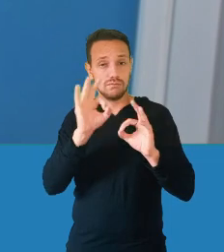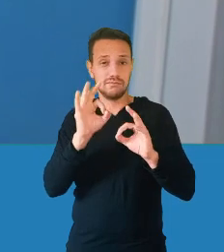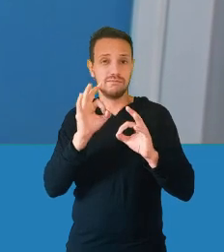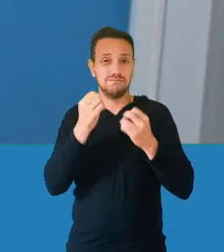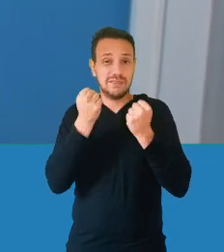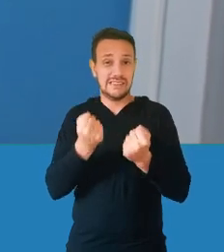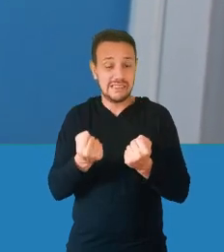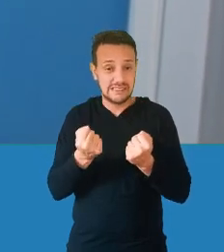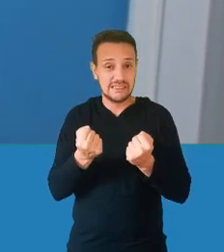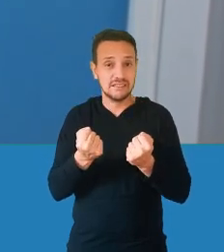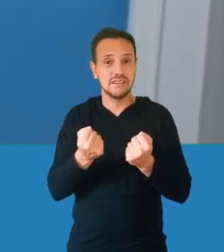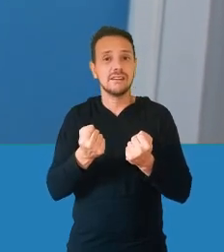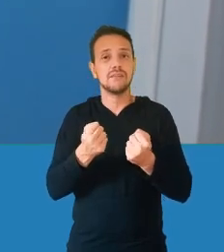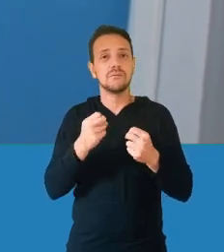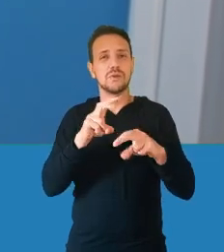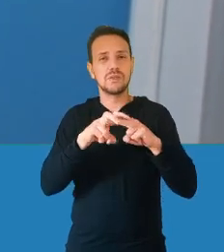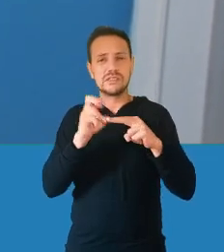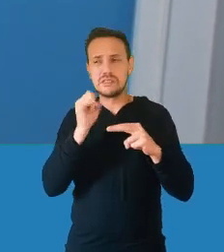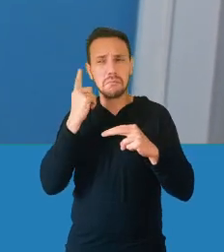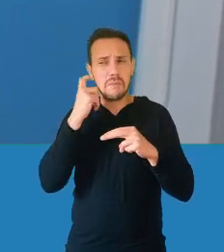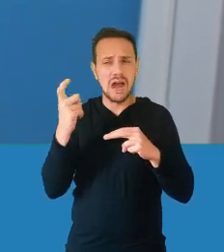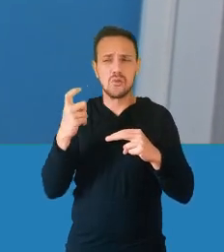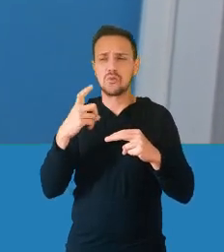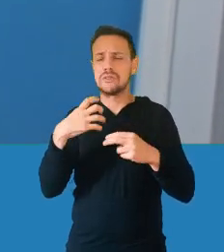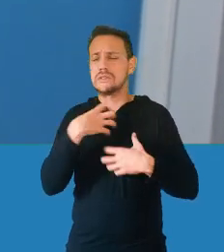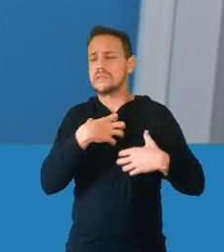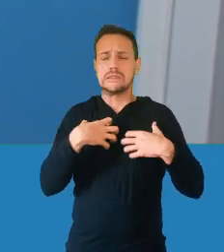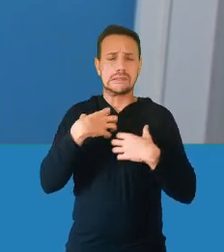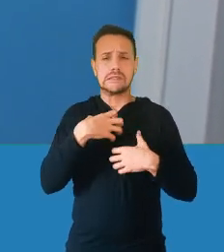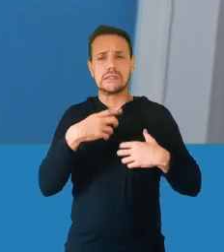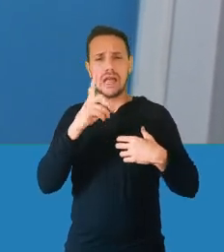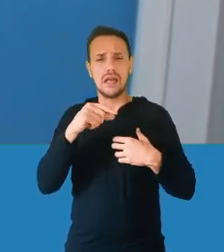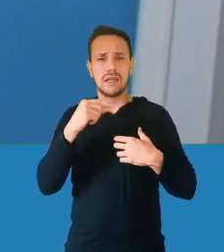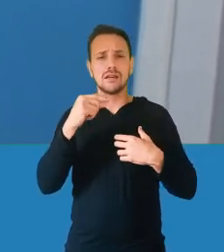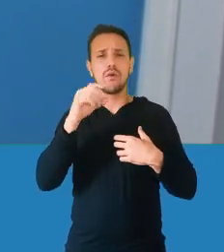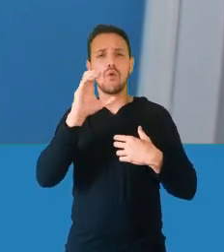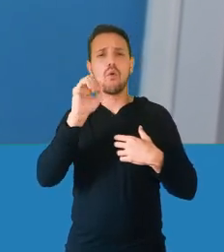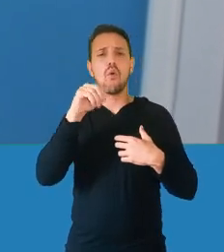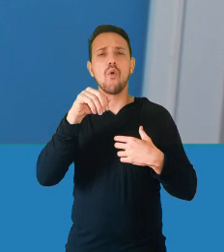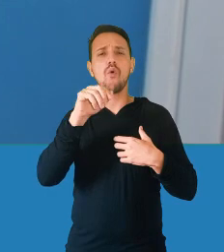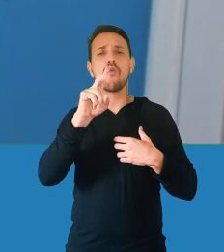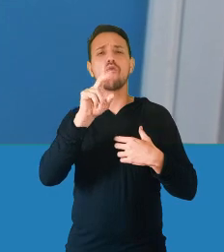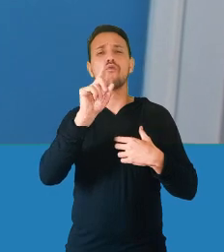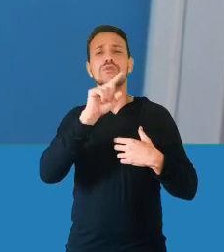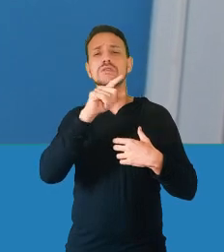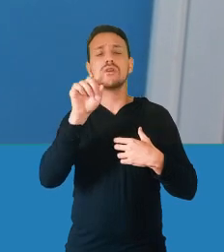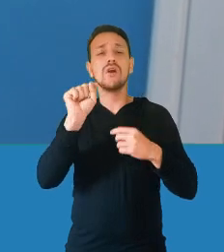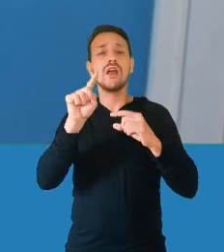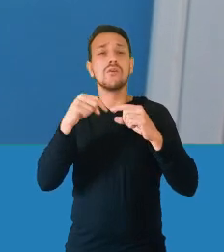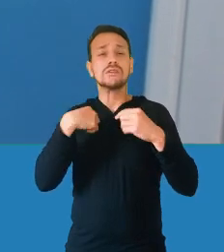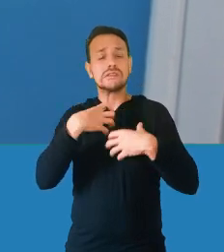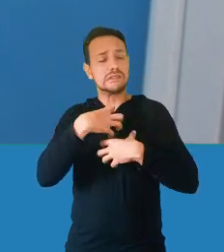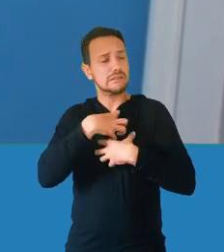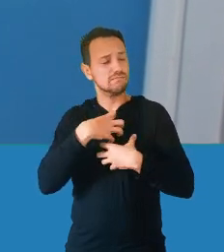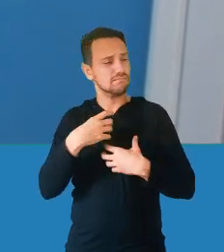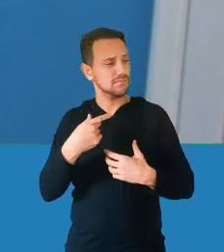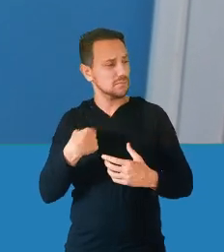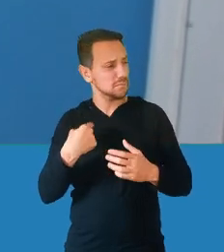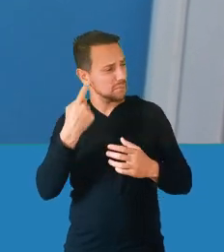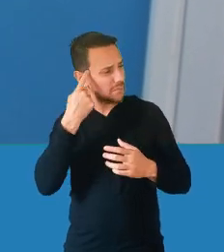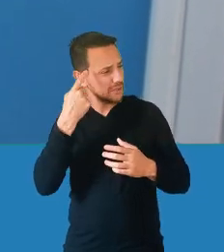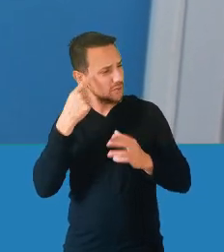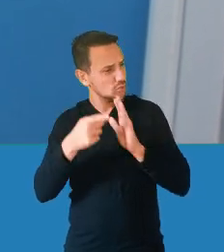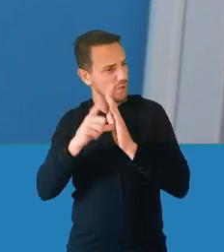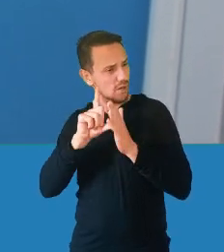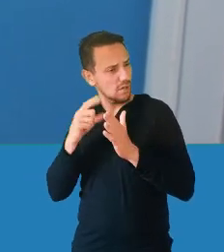qualquer barulhinho, o Gu convulsionava. E foi um processo difícil. E depois de eu já estar lá, me sentindo assim, puxa,